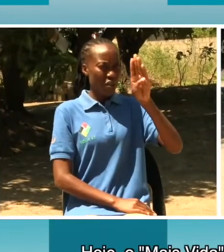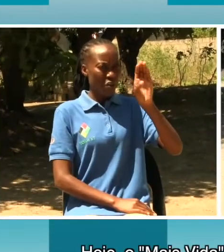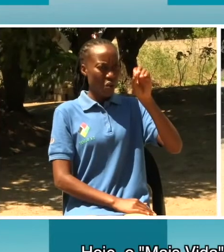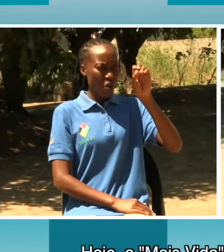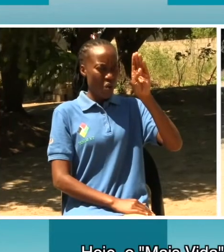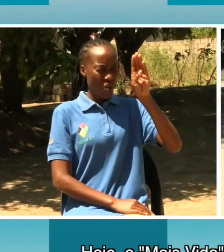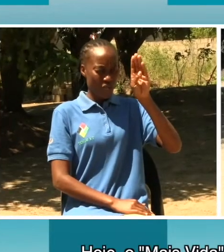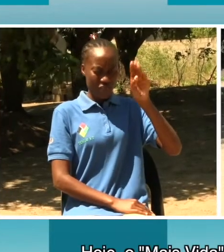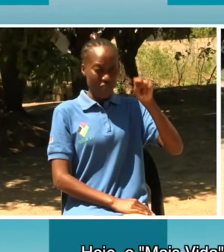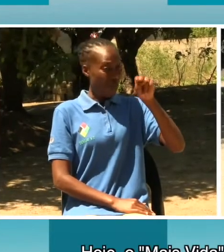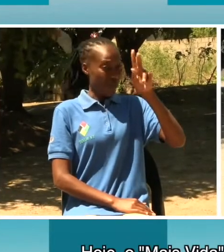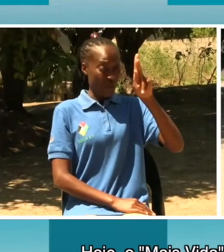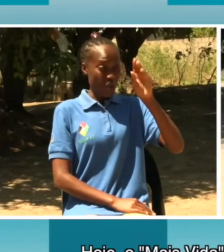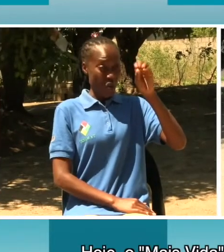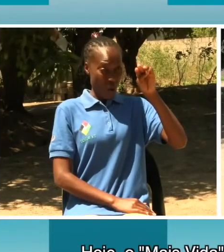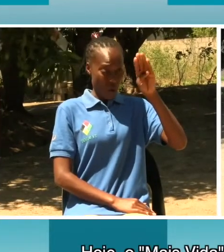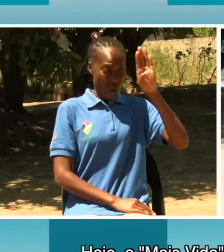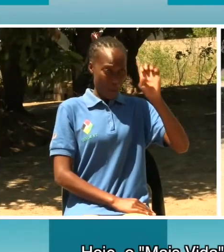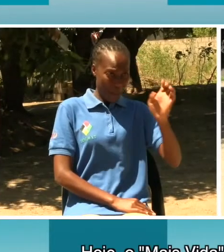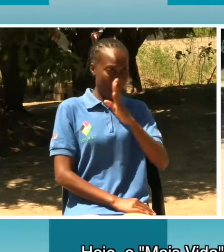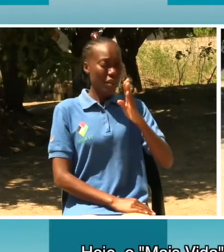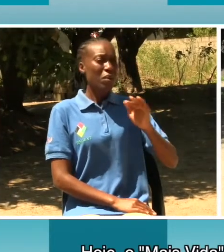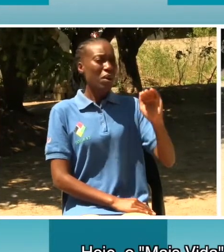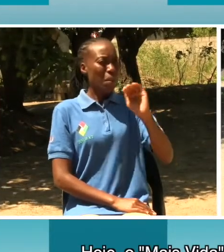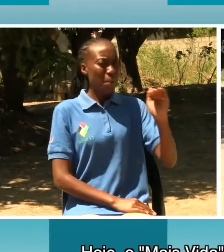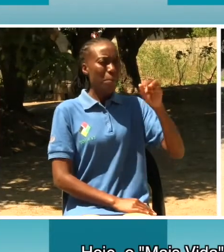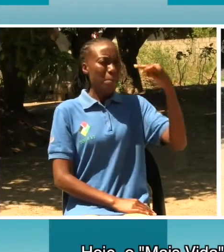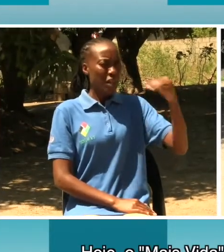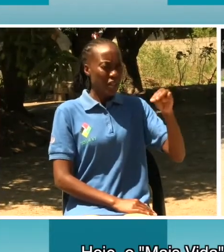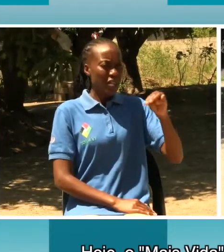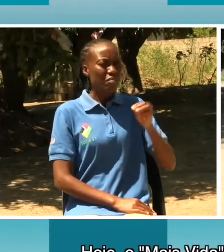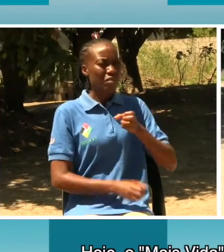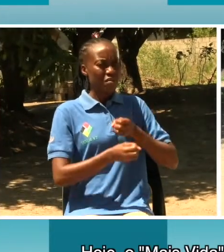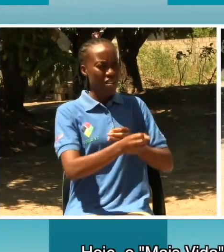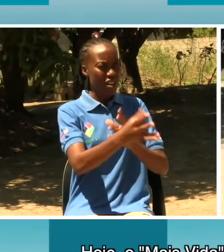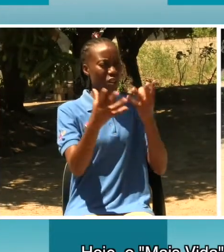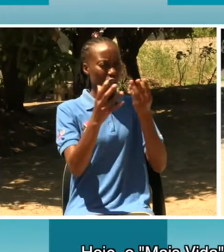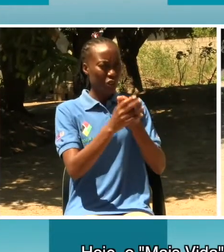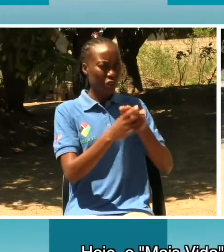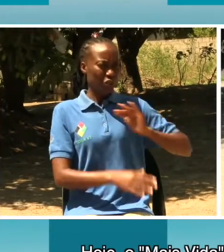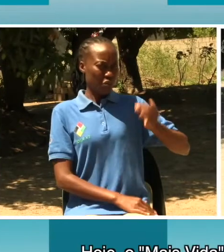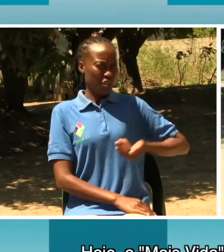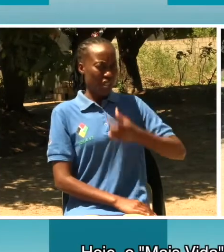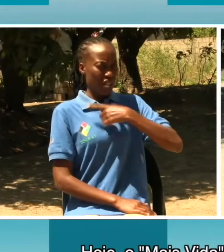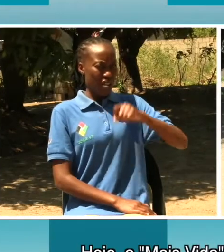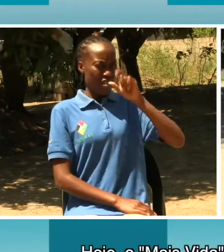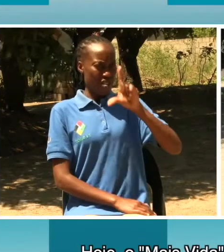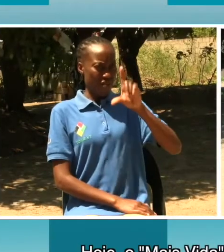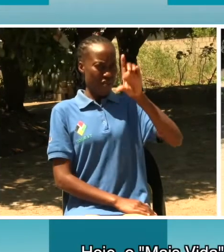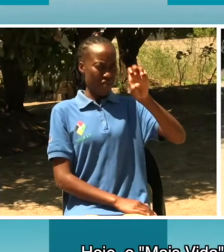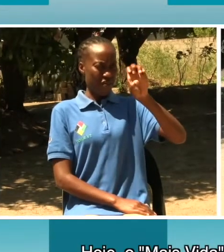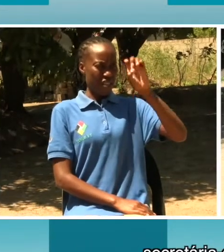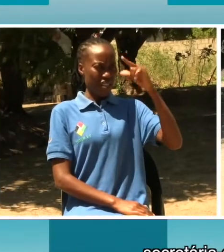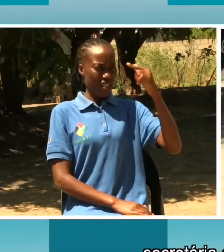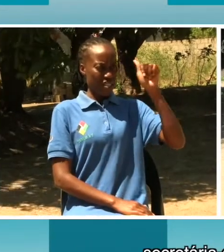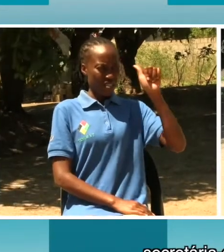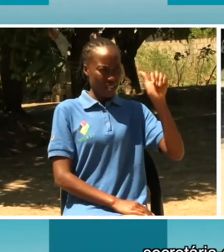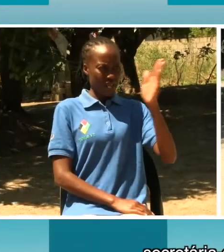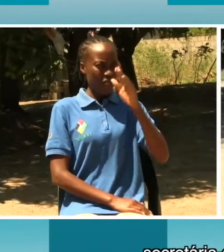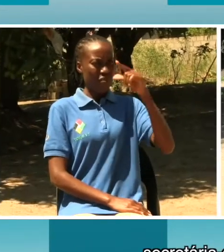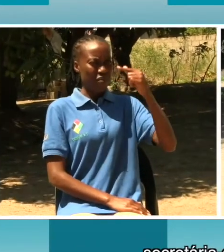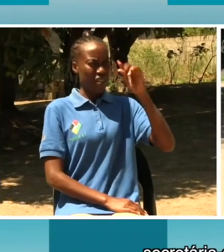ao bairro de Cob, no município da Matola, para falar com Leta